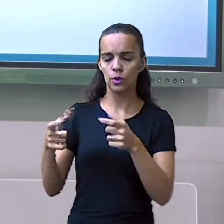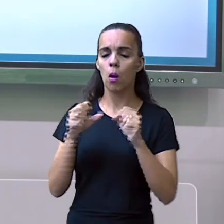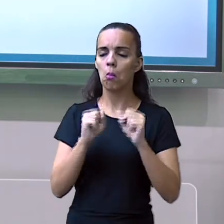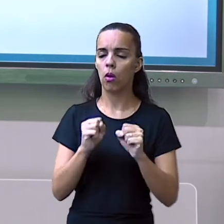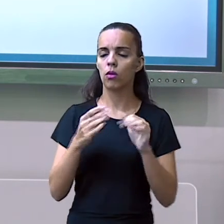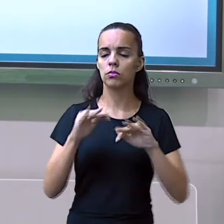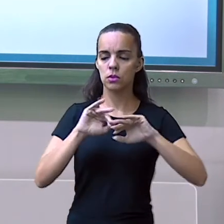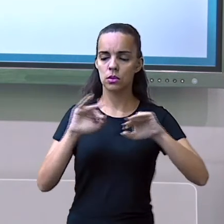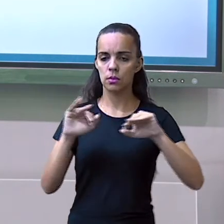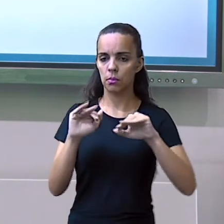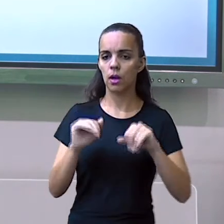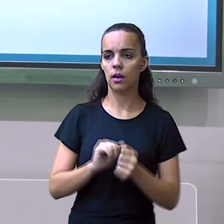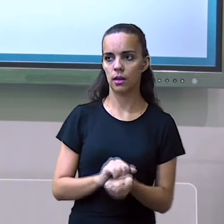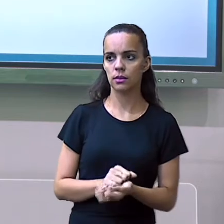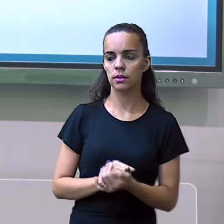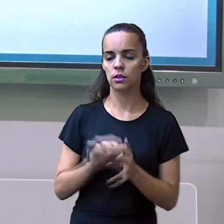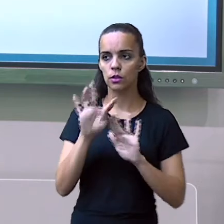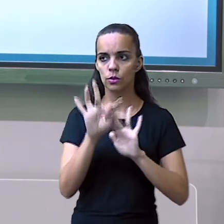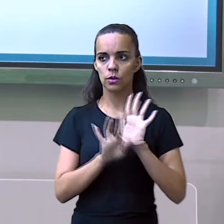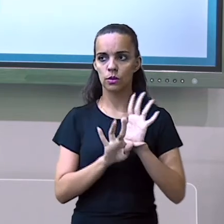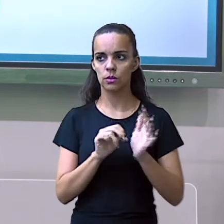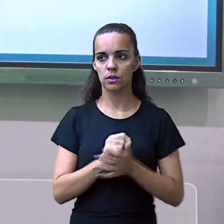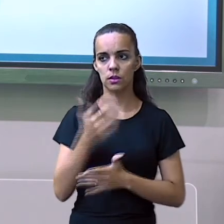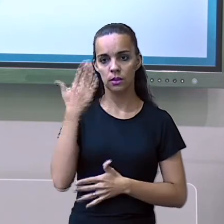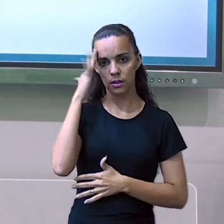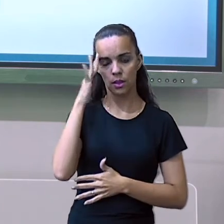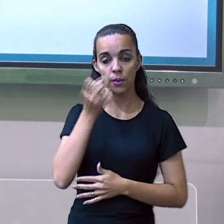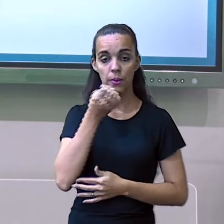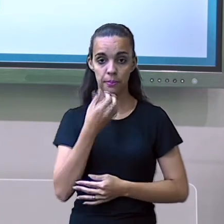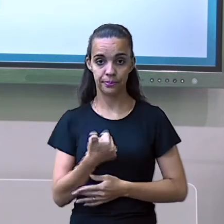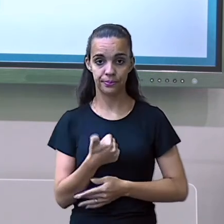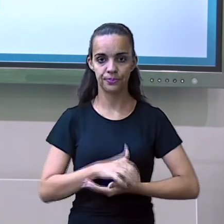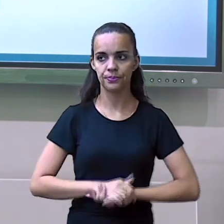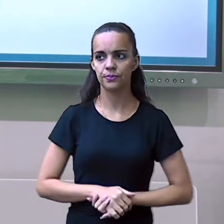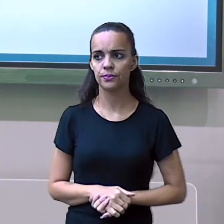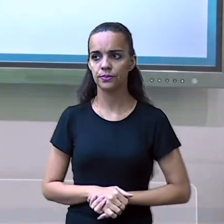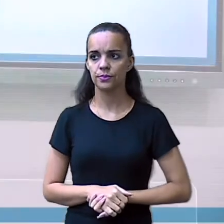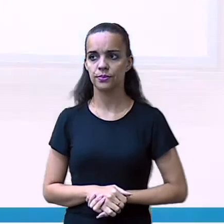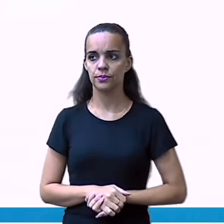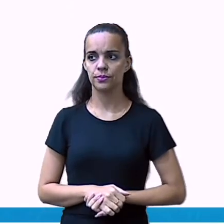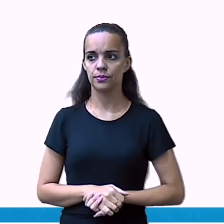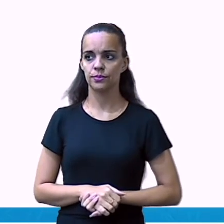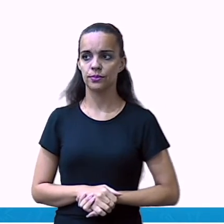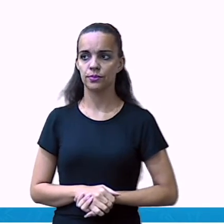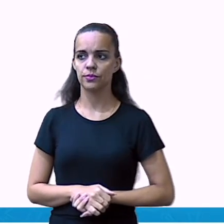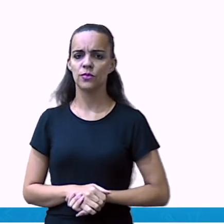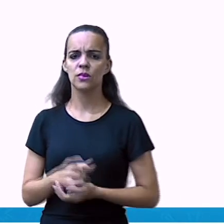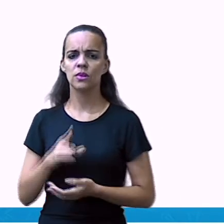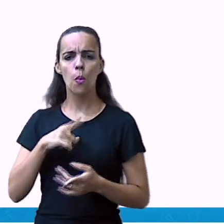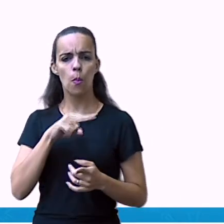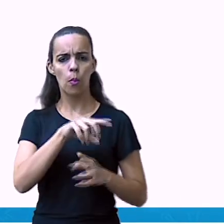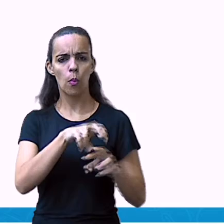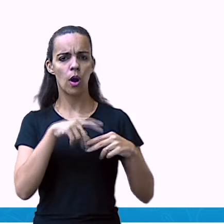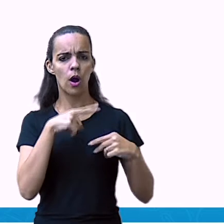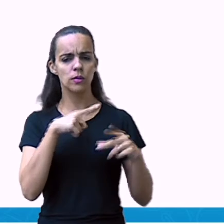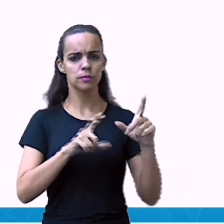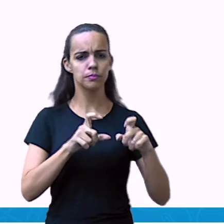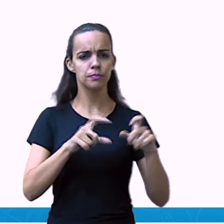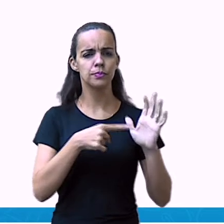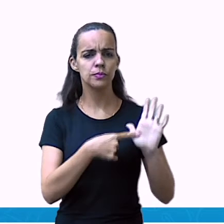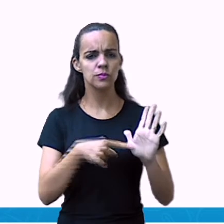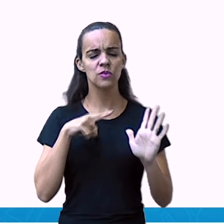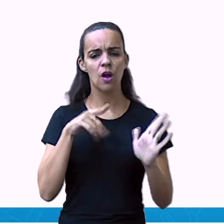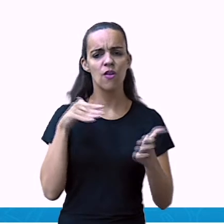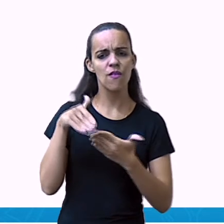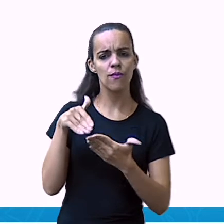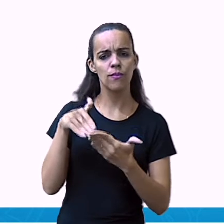separadas por vírgula. Beleza, pessoal? Quando essas expressões estiverem